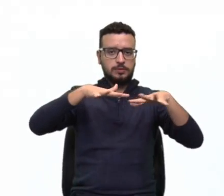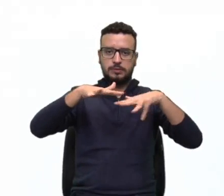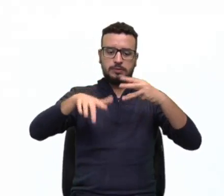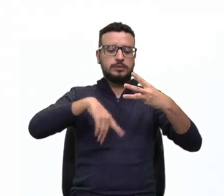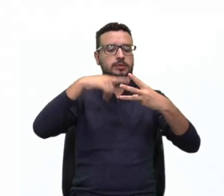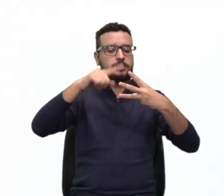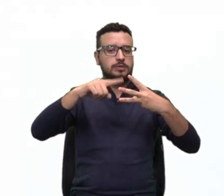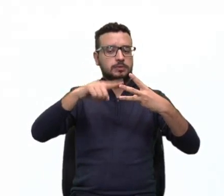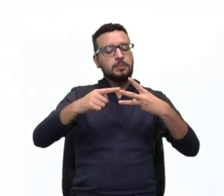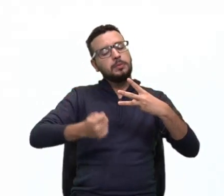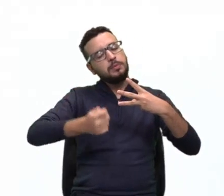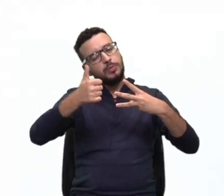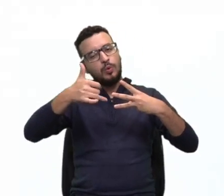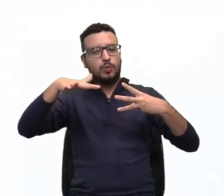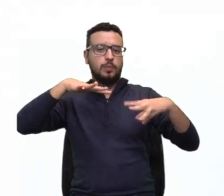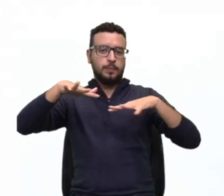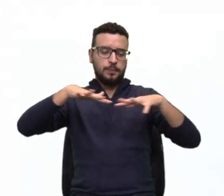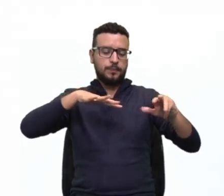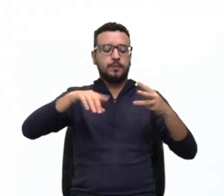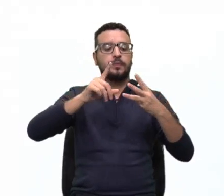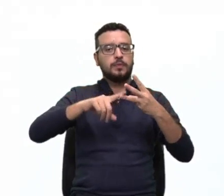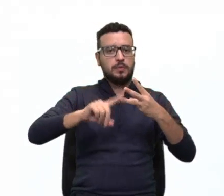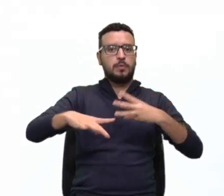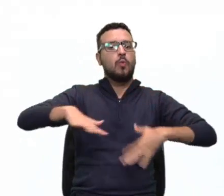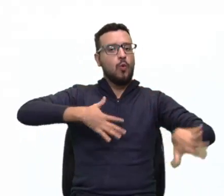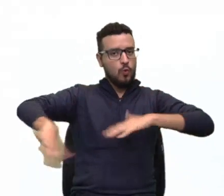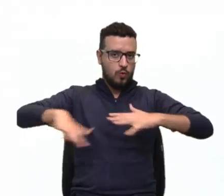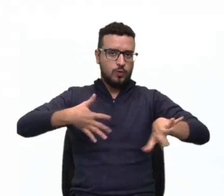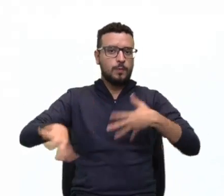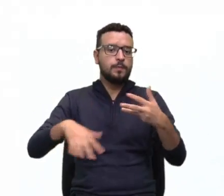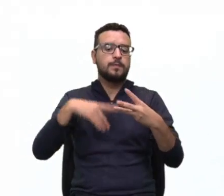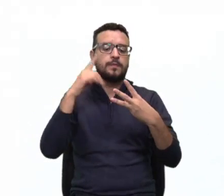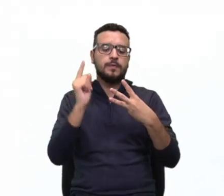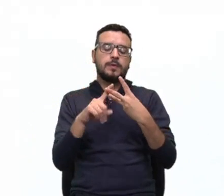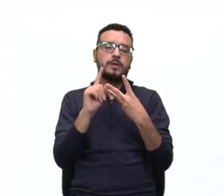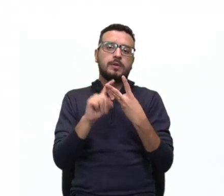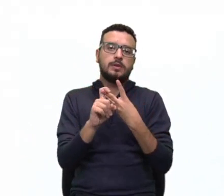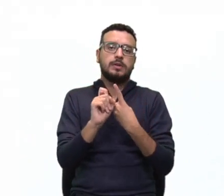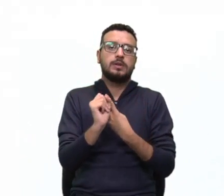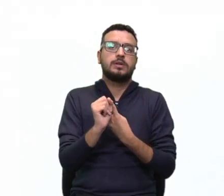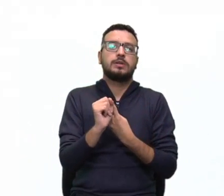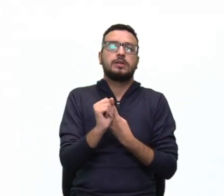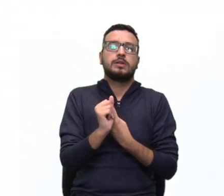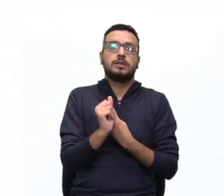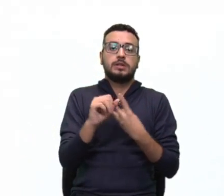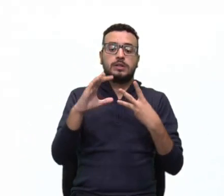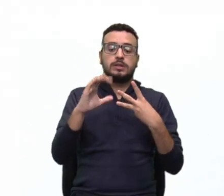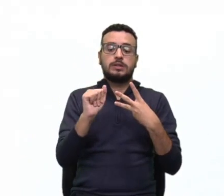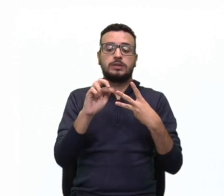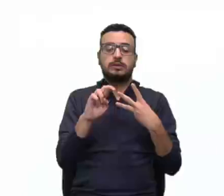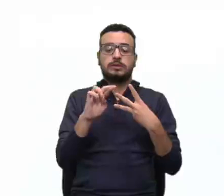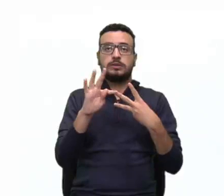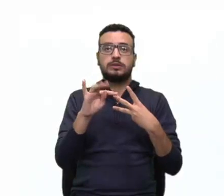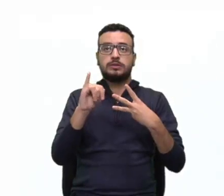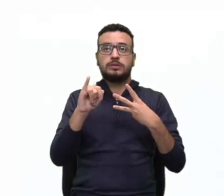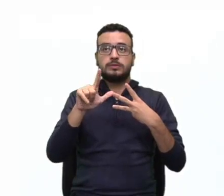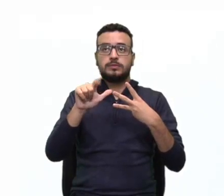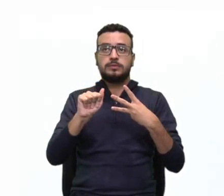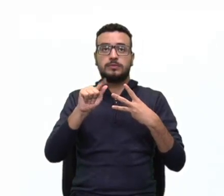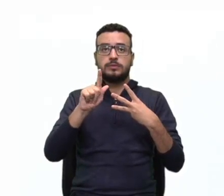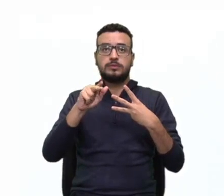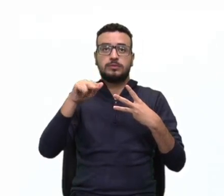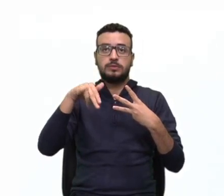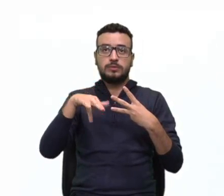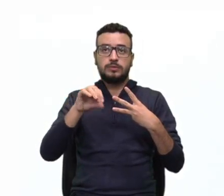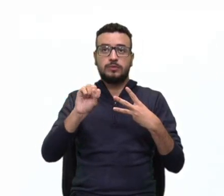não produz. Temos a cartilaginosa como uma articulação que produz. A